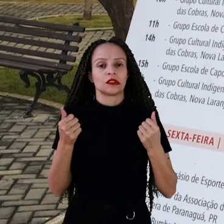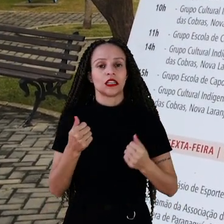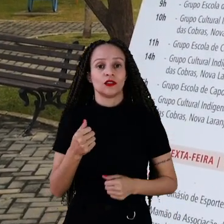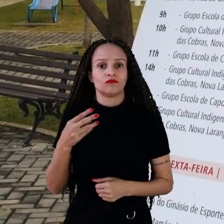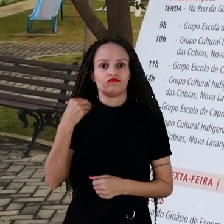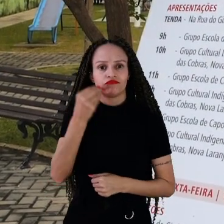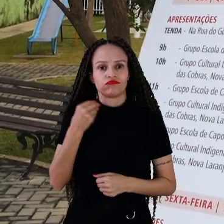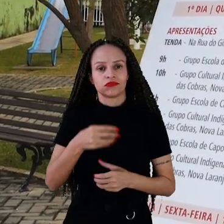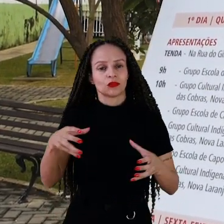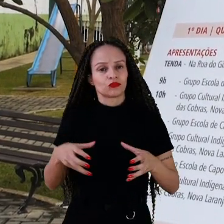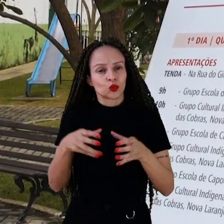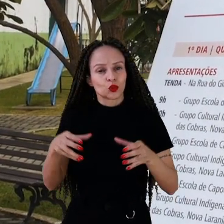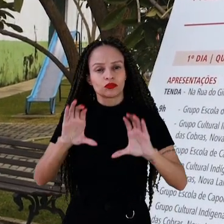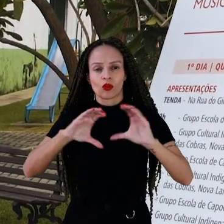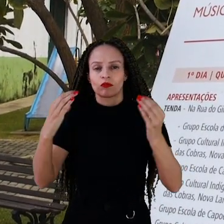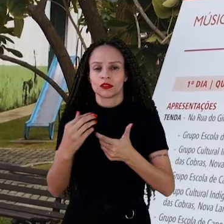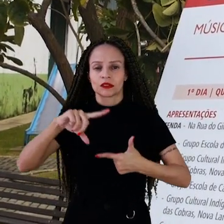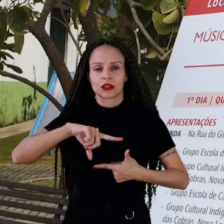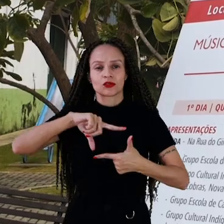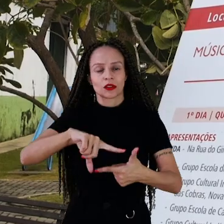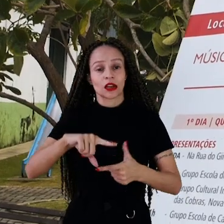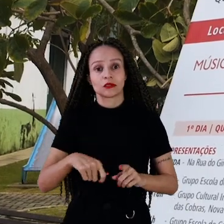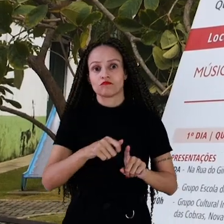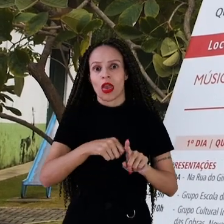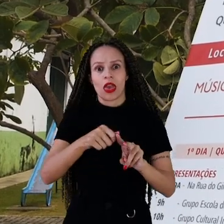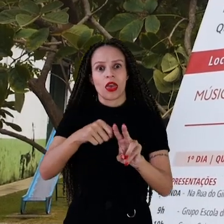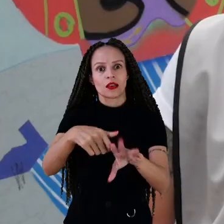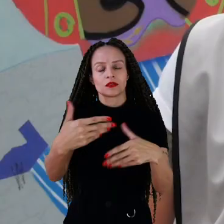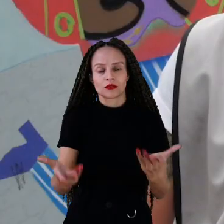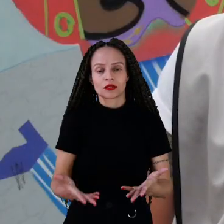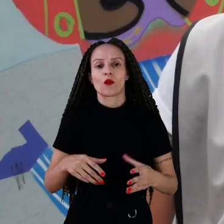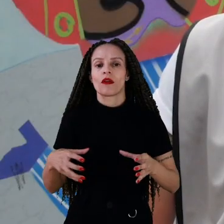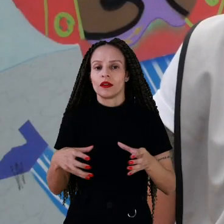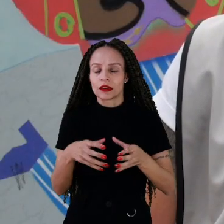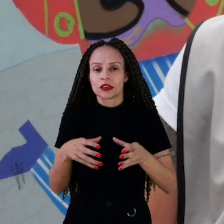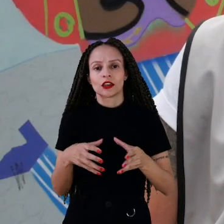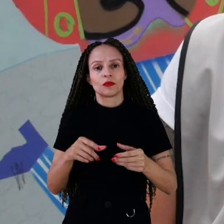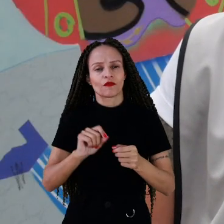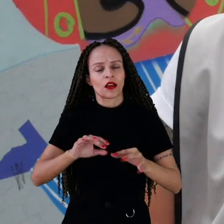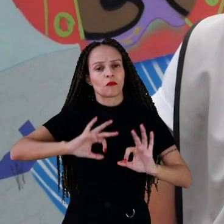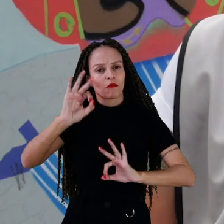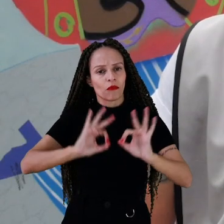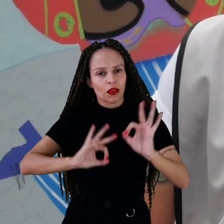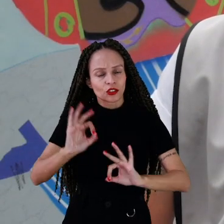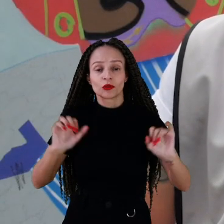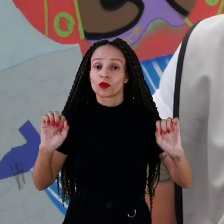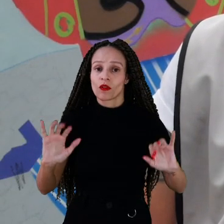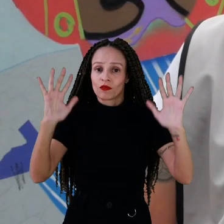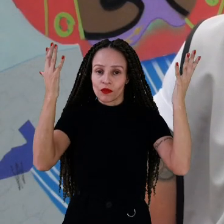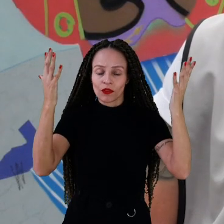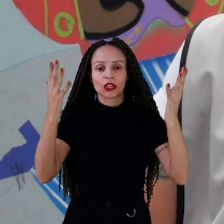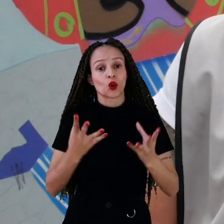incrível, né? Essa vivência com os grupos tradicionais. Durante meses, então, né, a equipe faz o planejamento